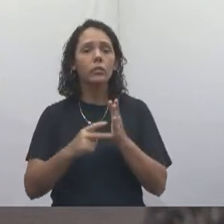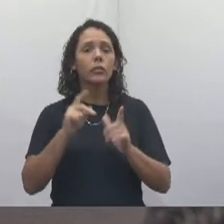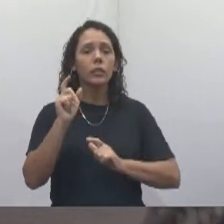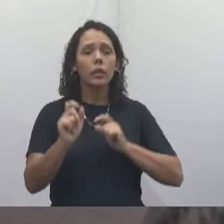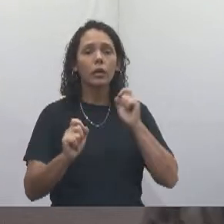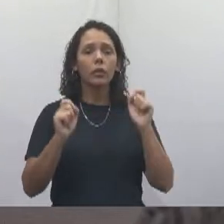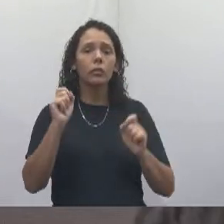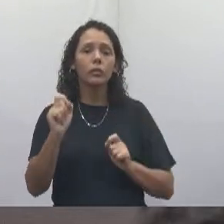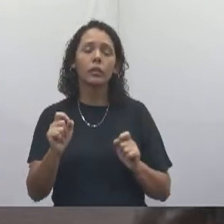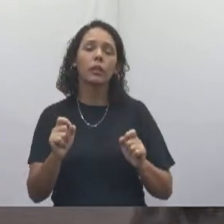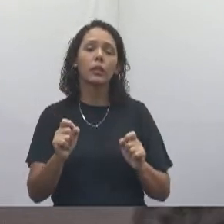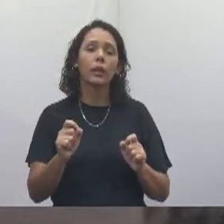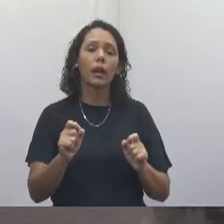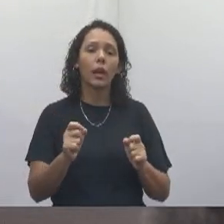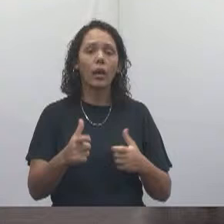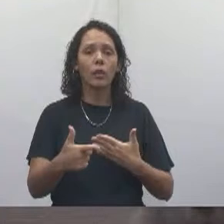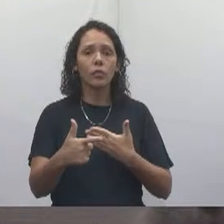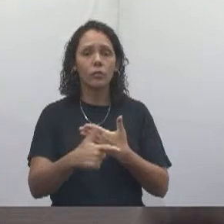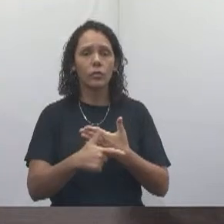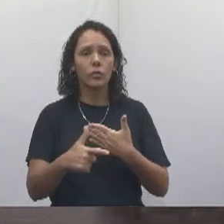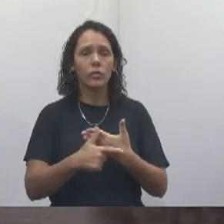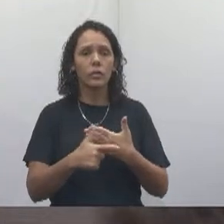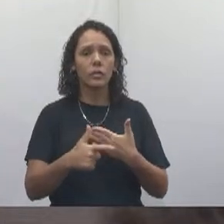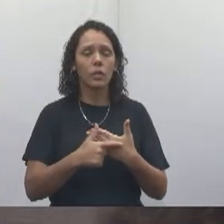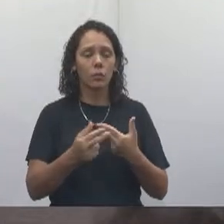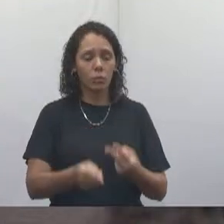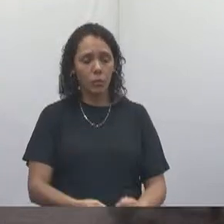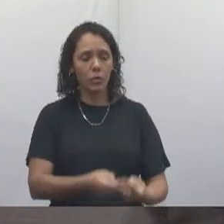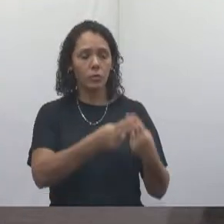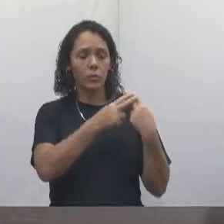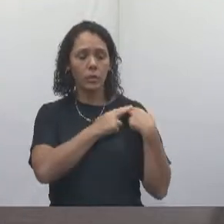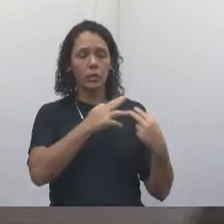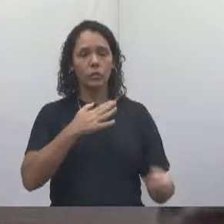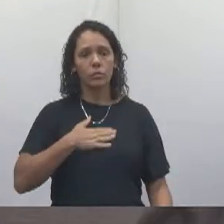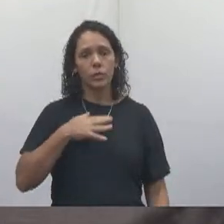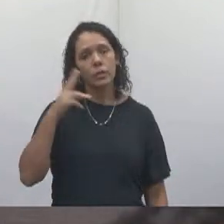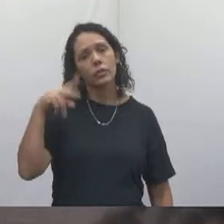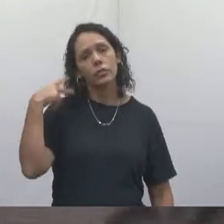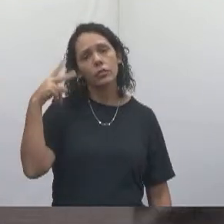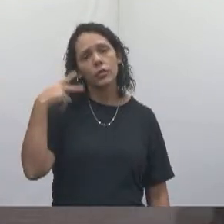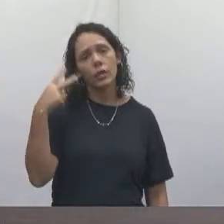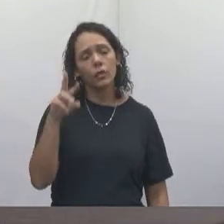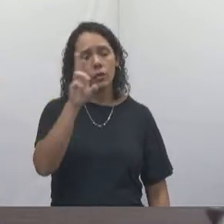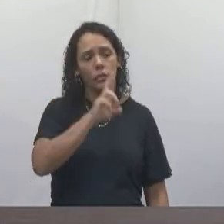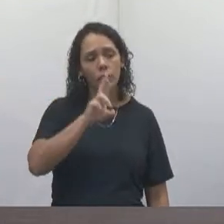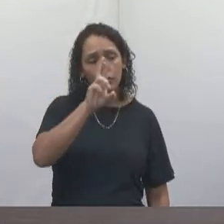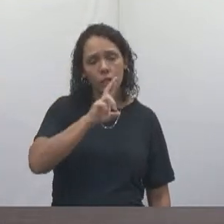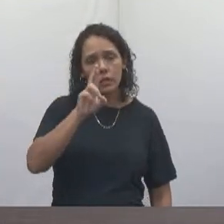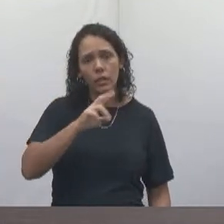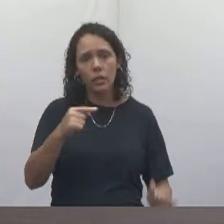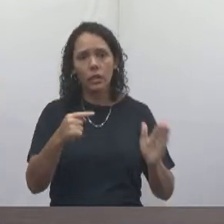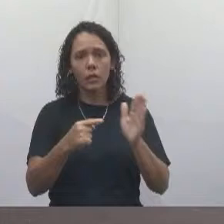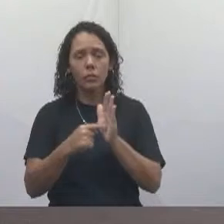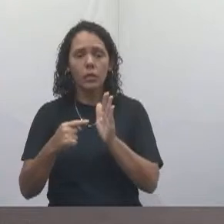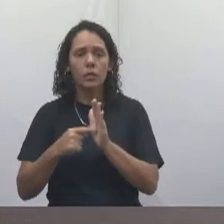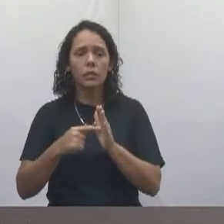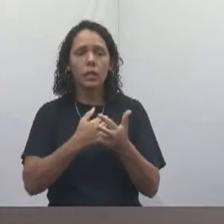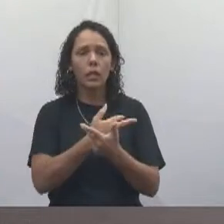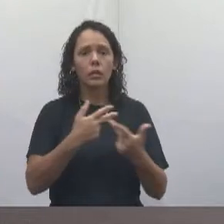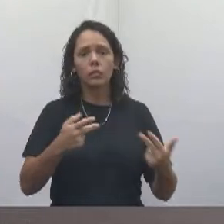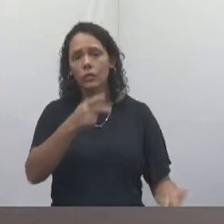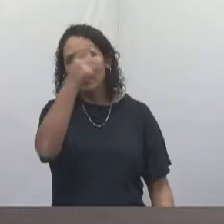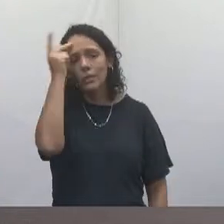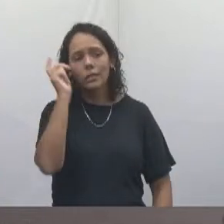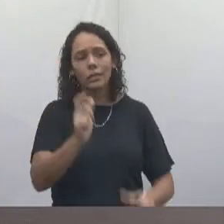não ser exercer aqui o meu dever de vereador, que é fiscalizar e apontar o que os munícipes têm enxergado